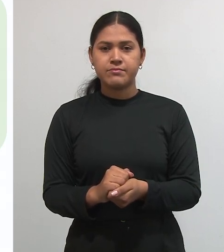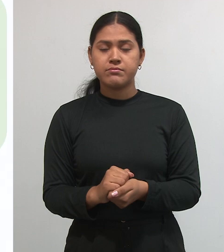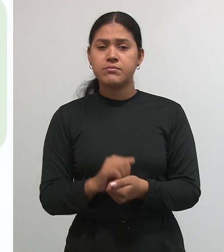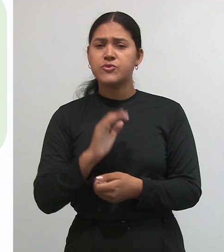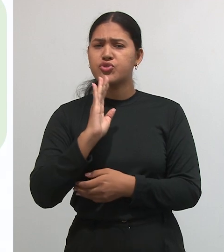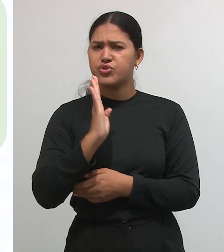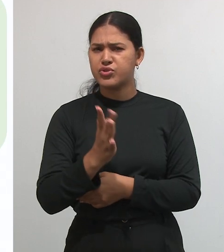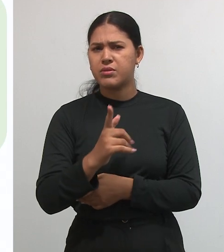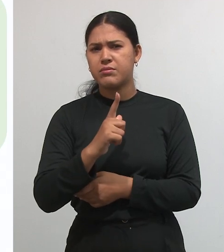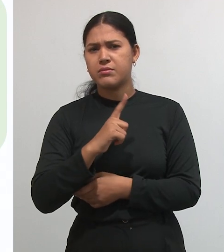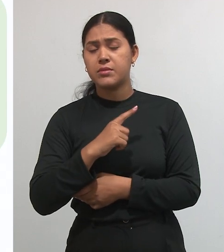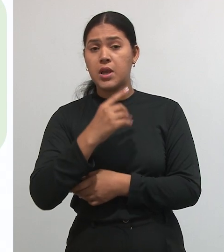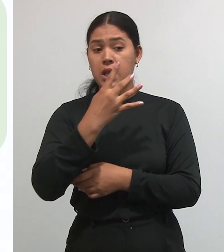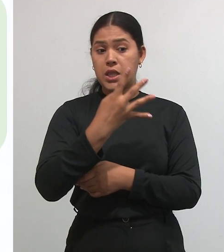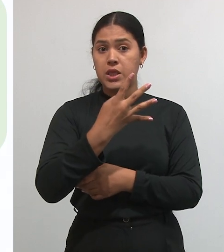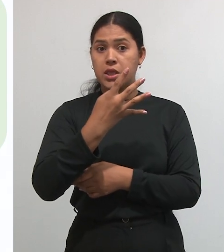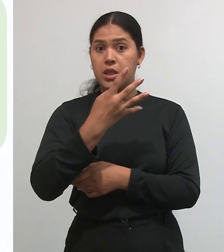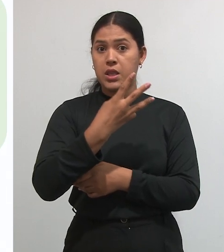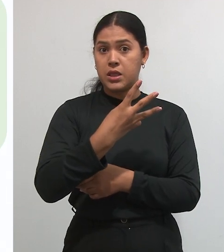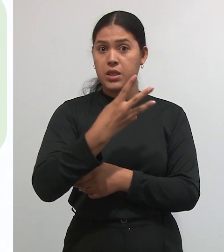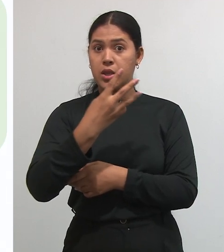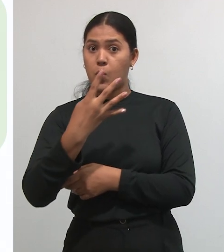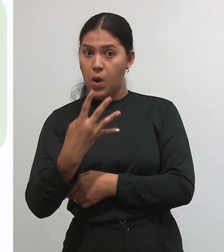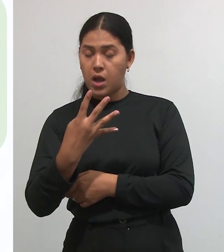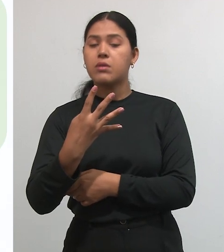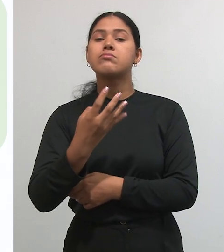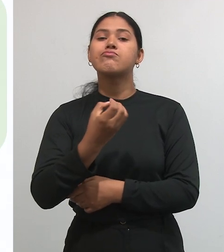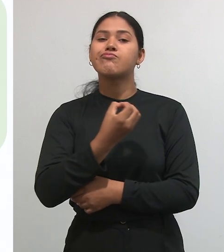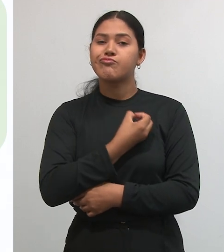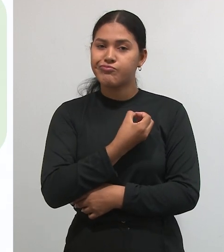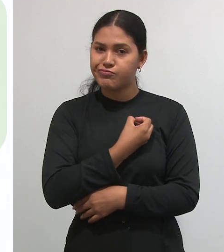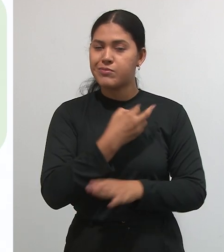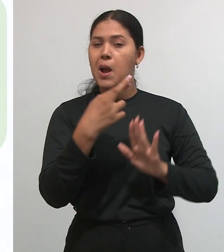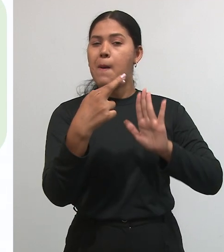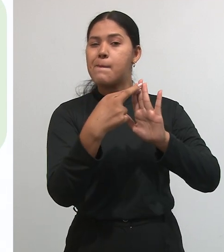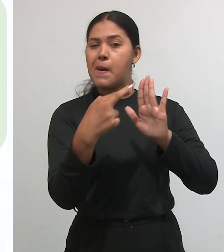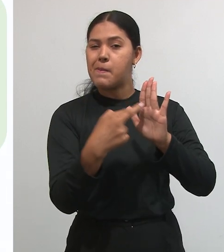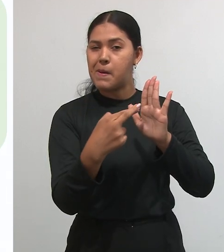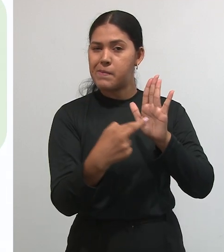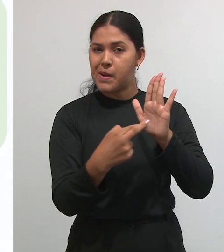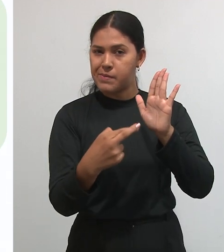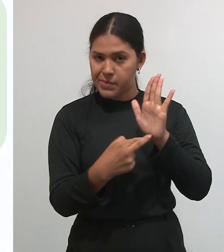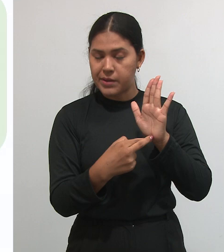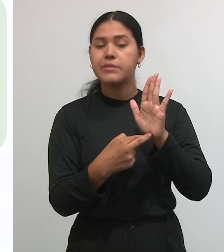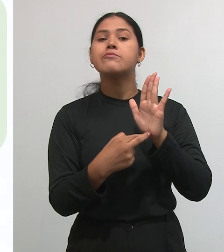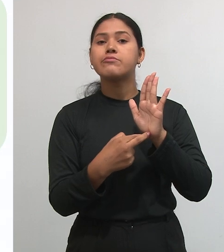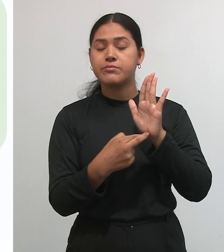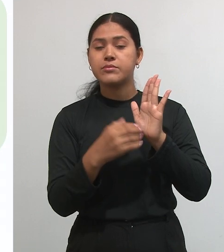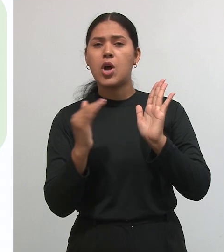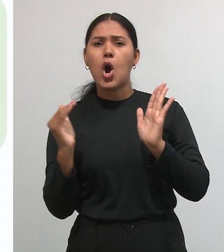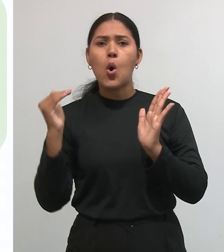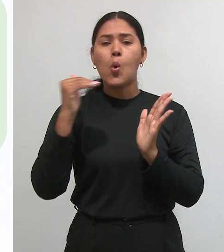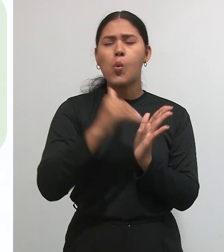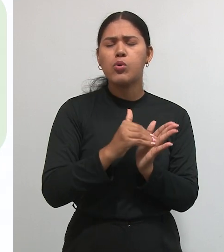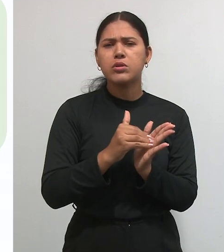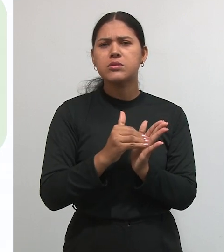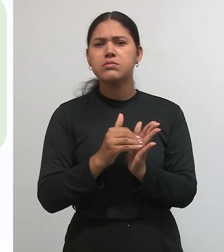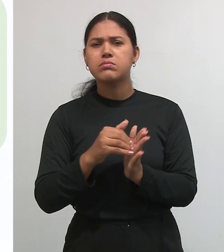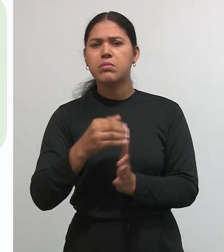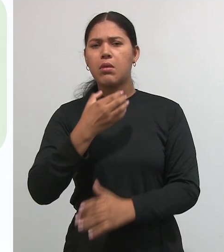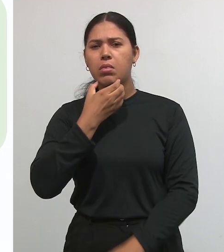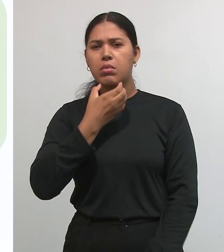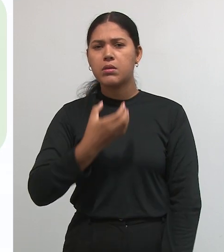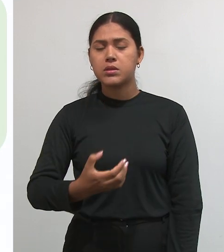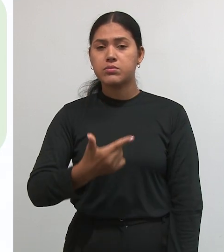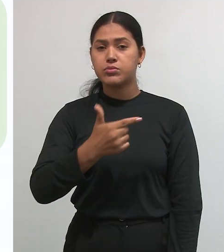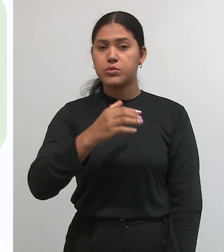já tem 34 normas, né, da NBCT-SP. inclusive a última aqui foi final de dezembro